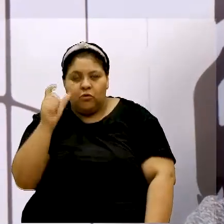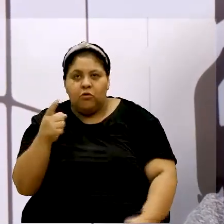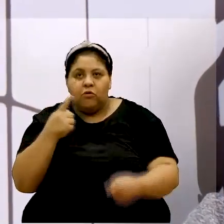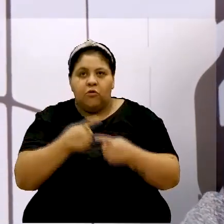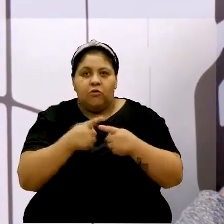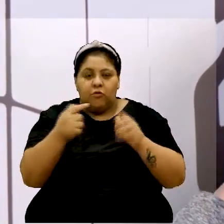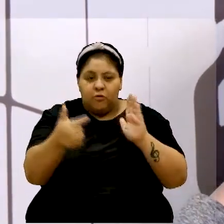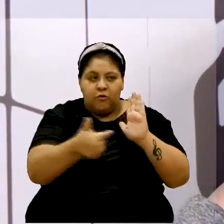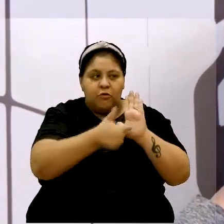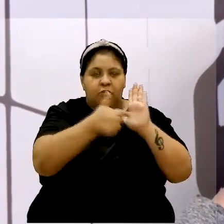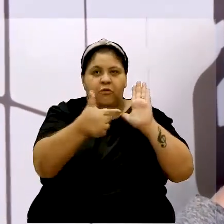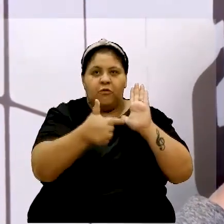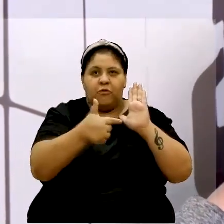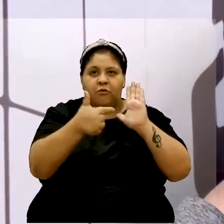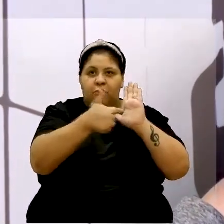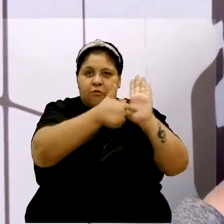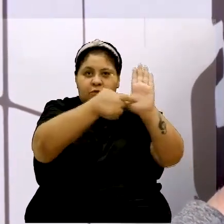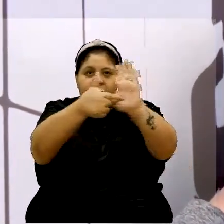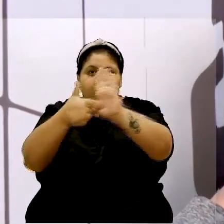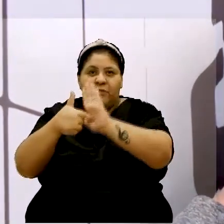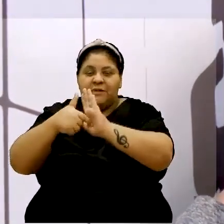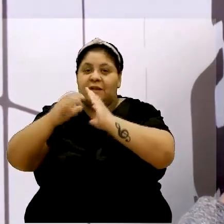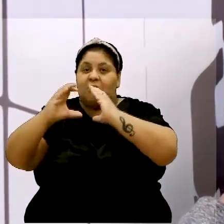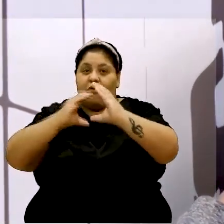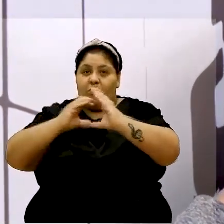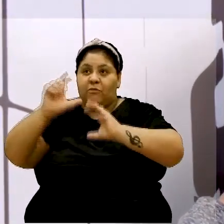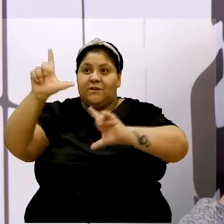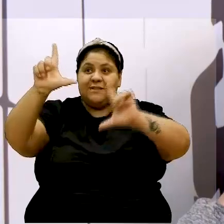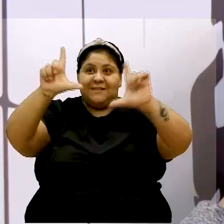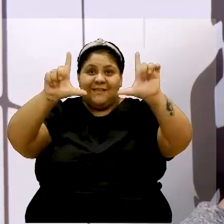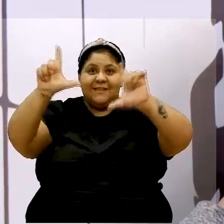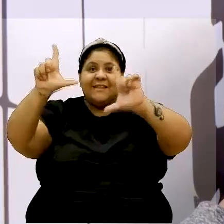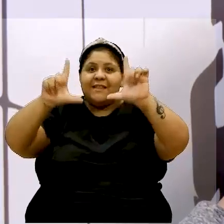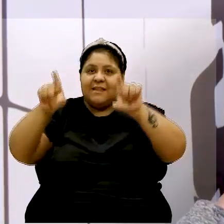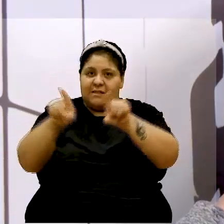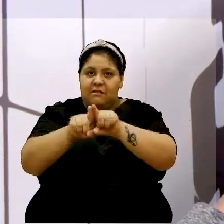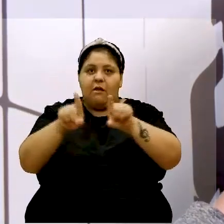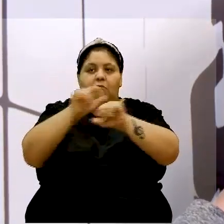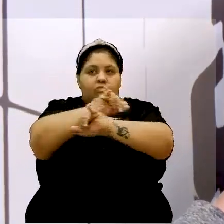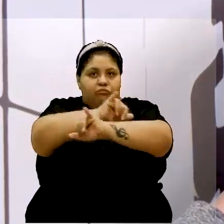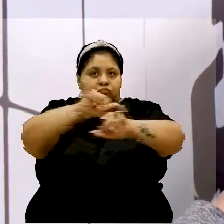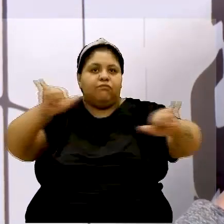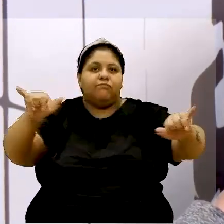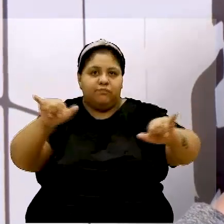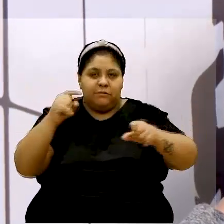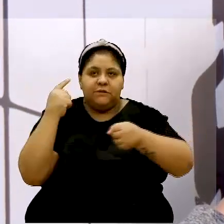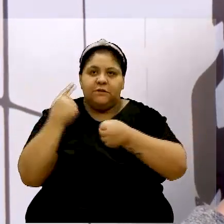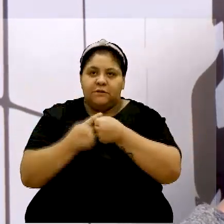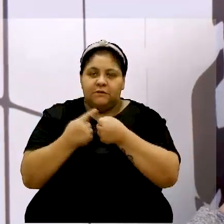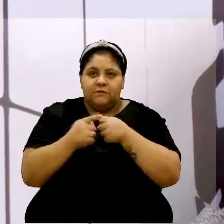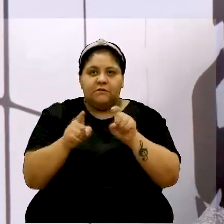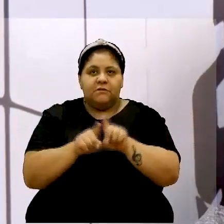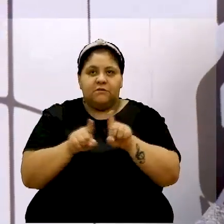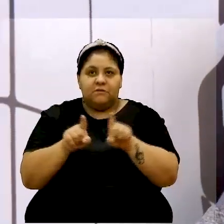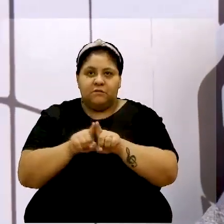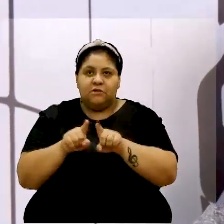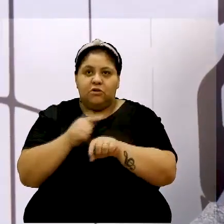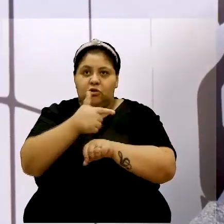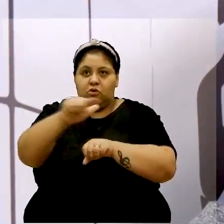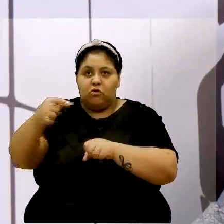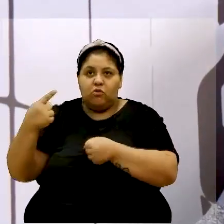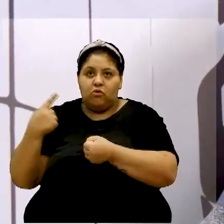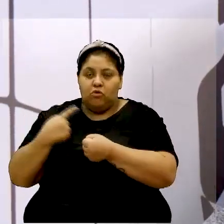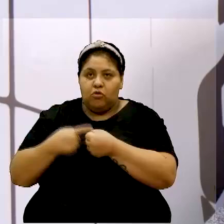nossa denúncia foi para a mídia local, então teve uma repercussão muito grande na nossa cidade e também em outras cidades